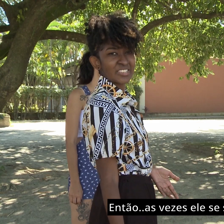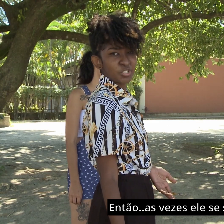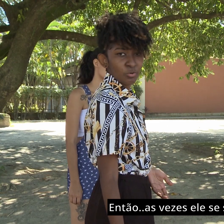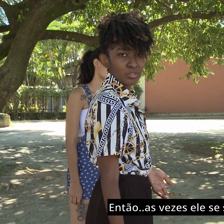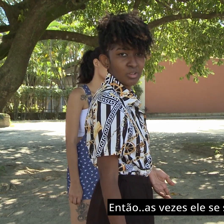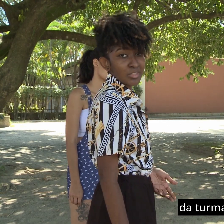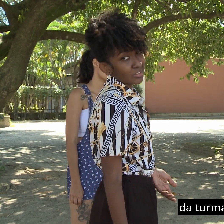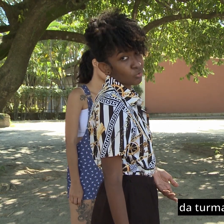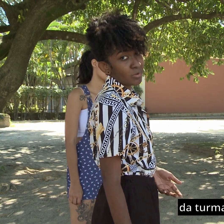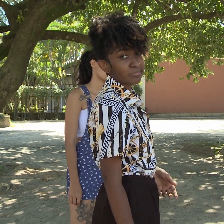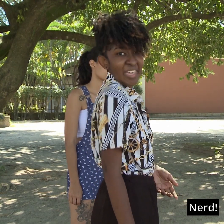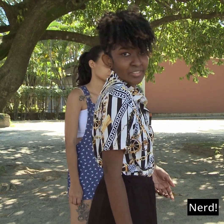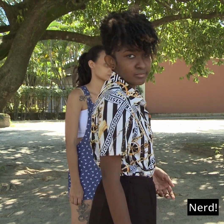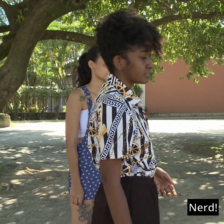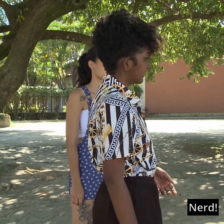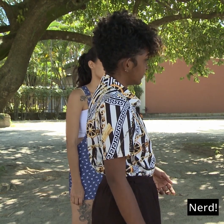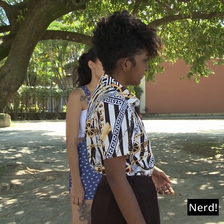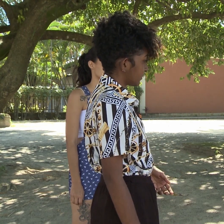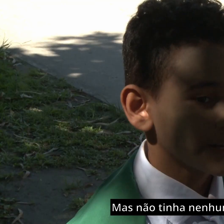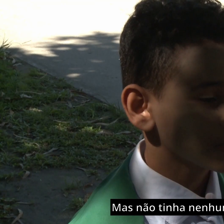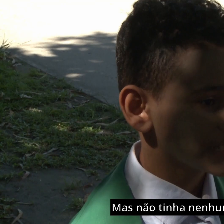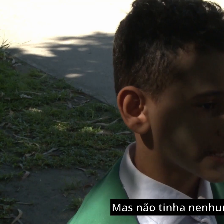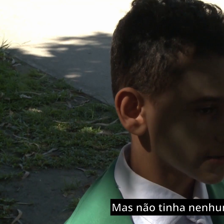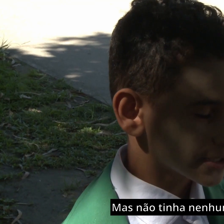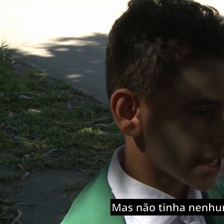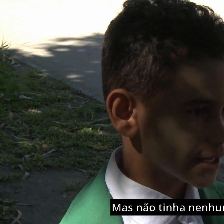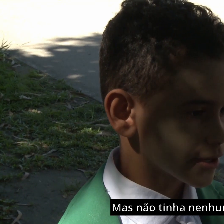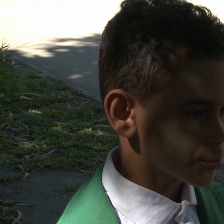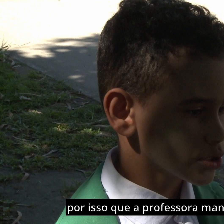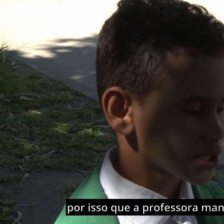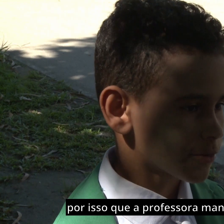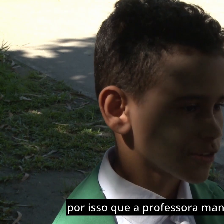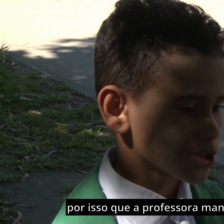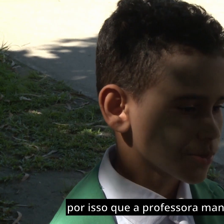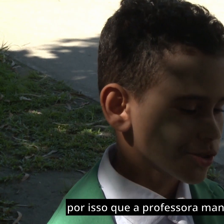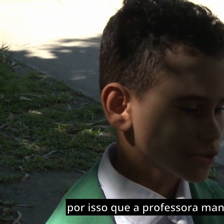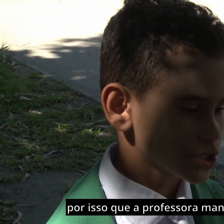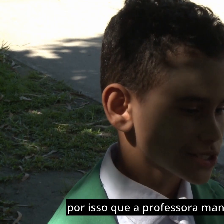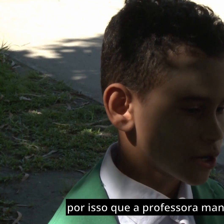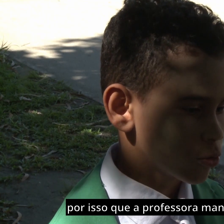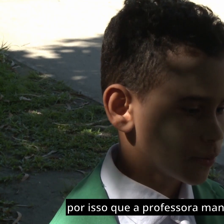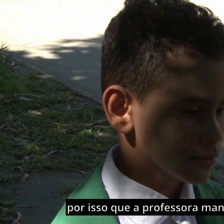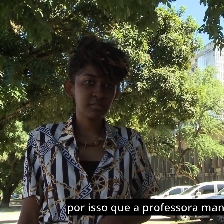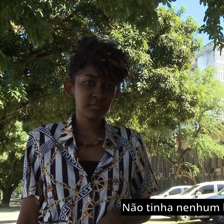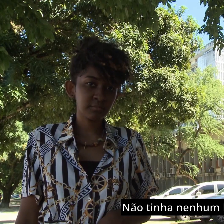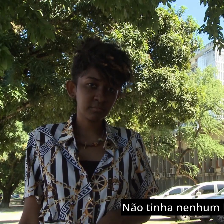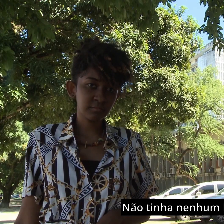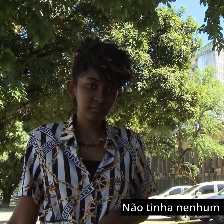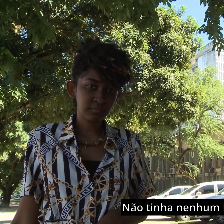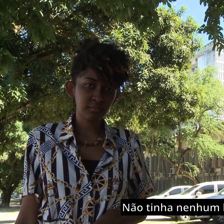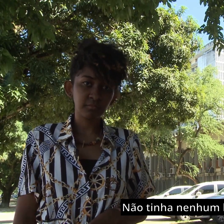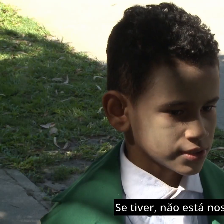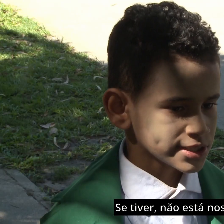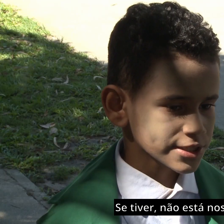ele se sente excluído da turma. Nerd. Mas não tinha nenhum líder negro, por isso que a professora mandou vestir essa roupa. Não tinha nenhum